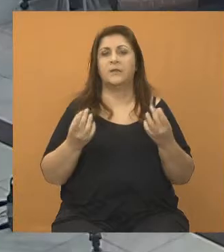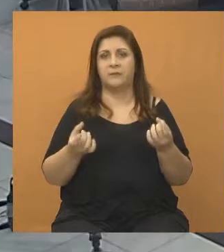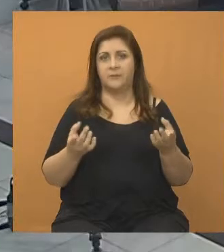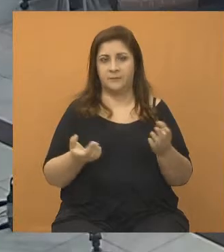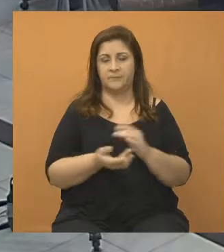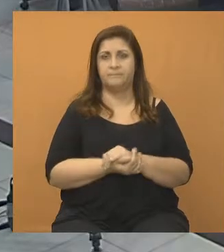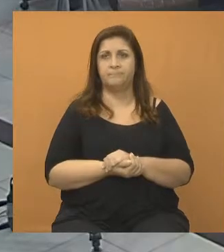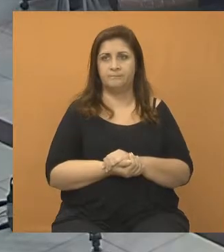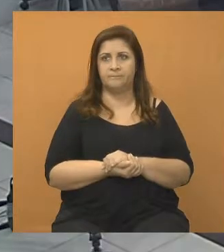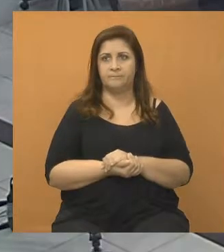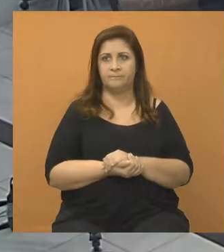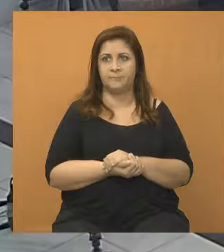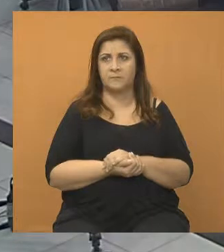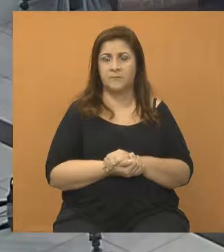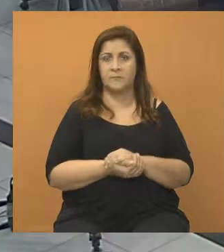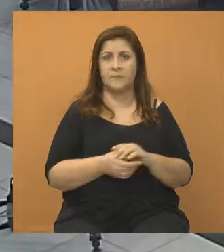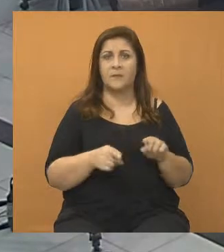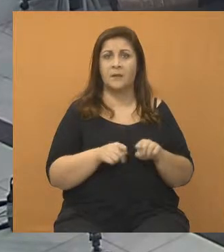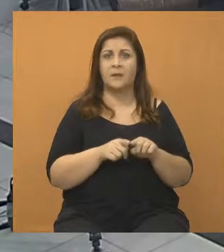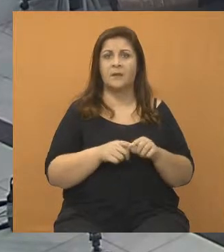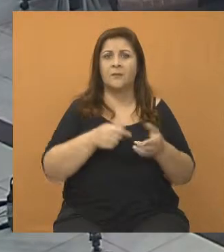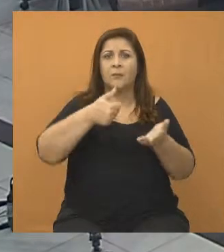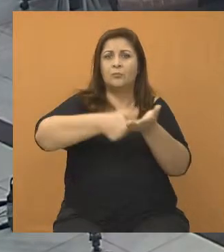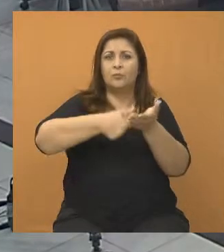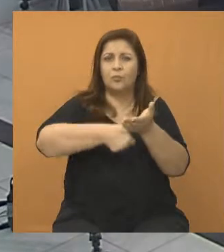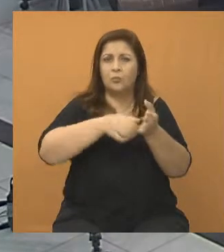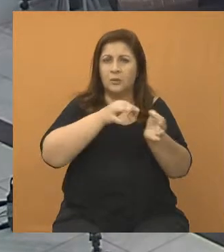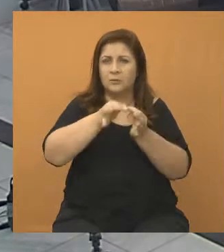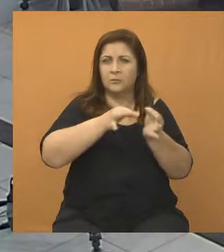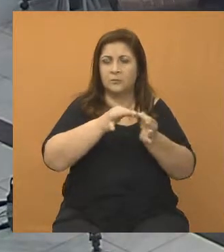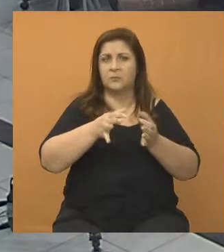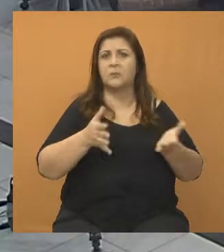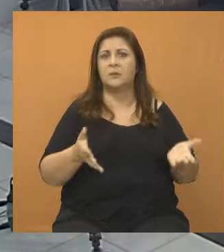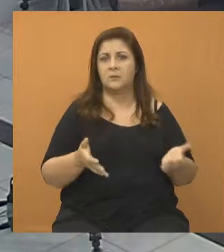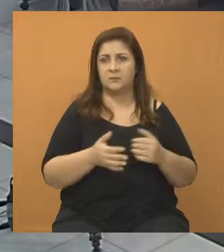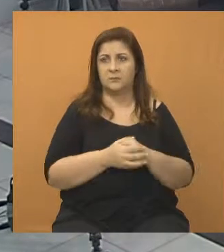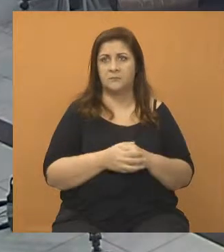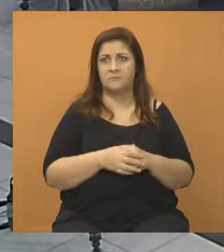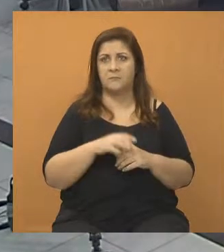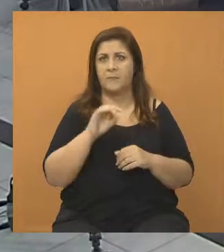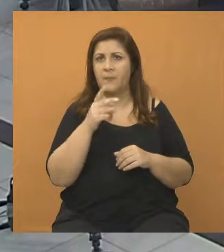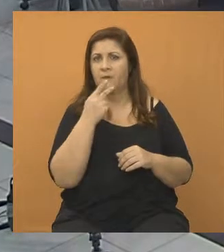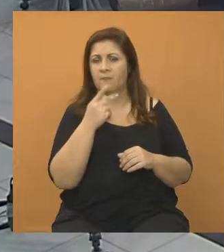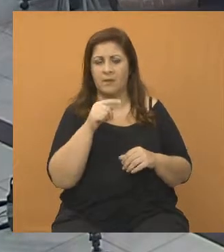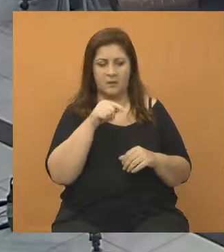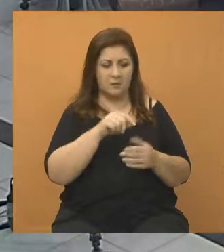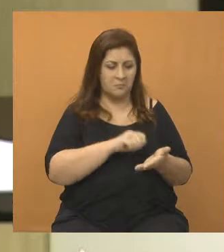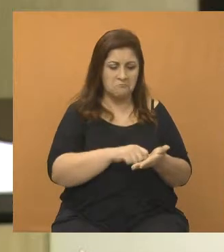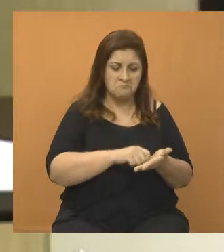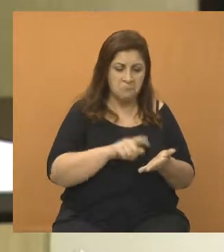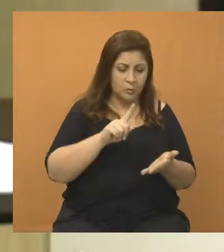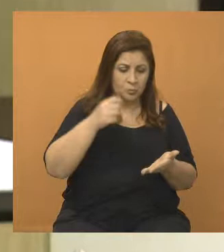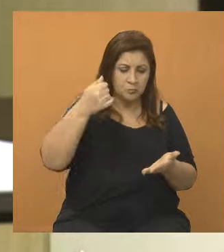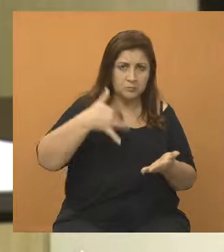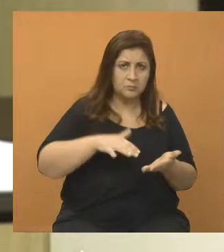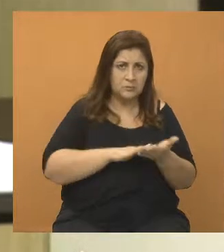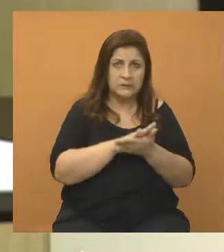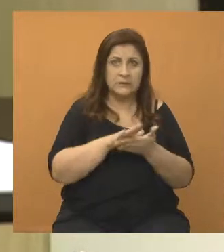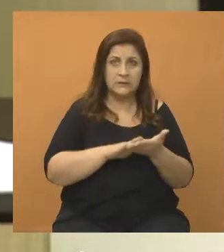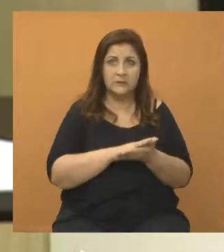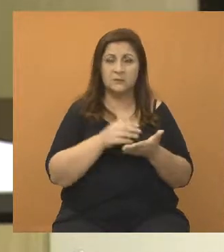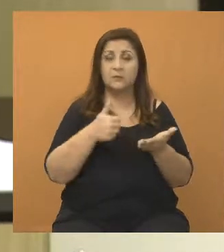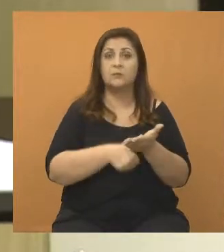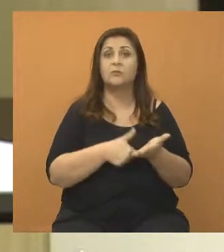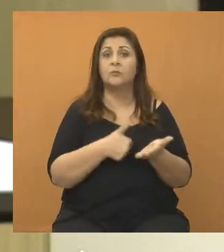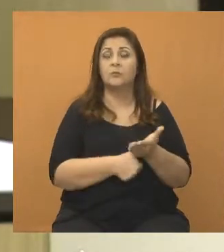E da regularização fundiária ainda na Prolar, é só salientando que aqui não está mencionado a regularização lá da